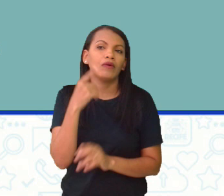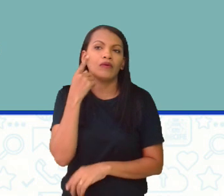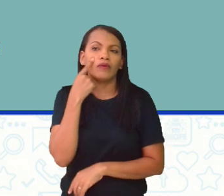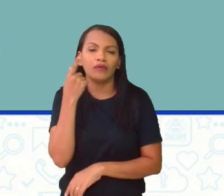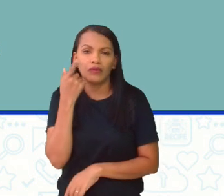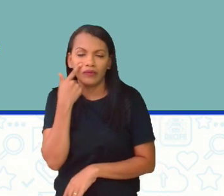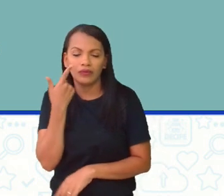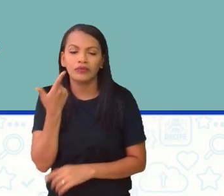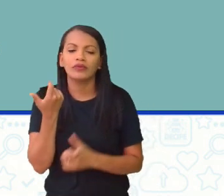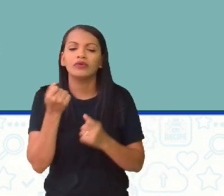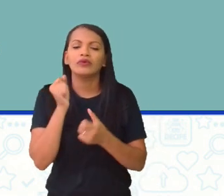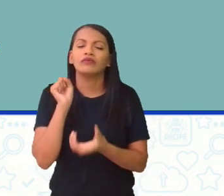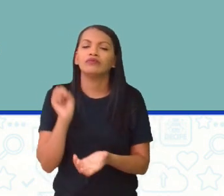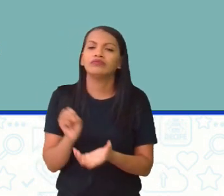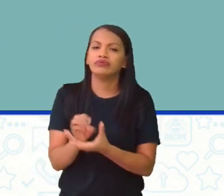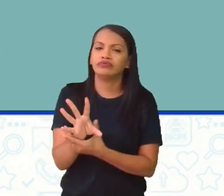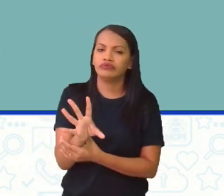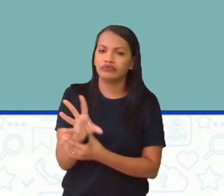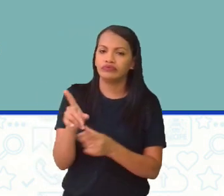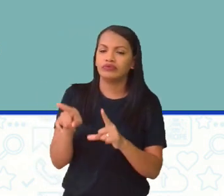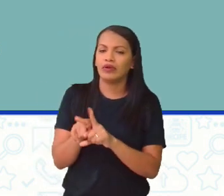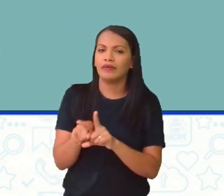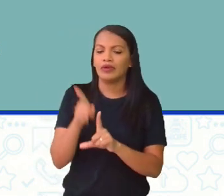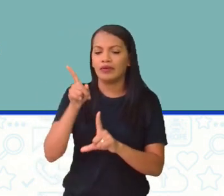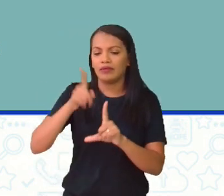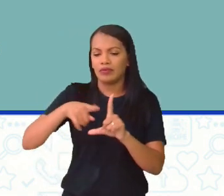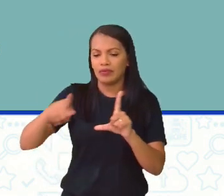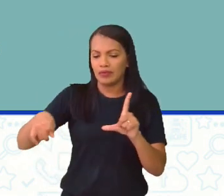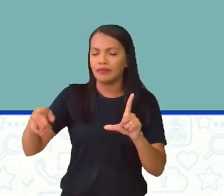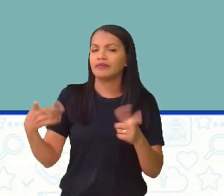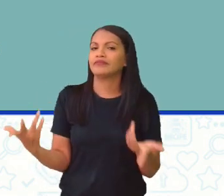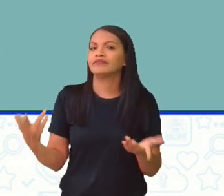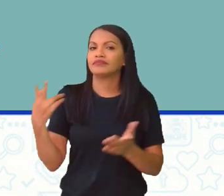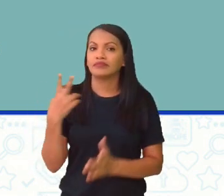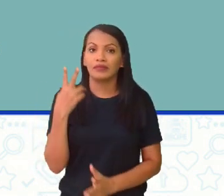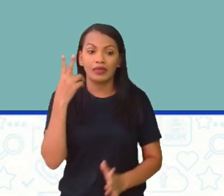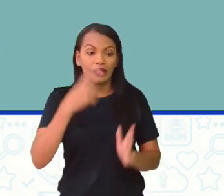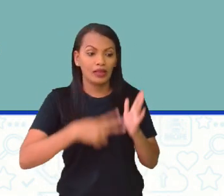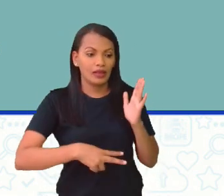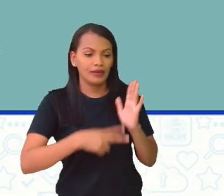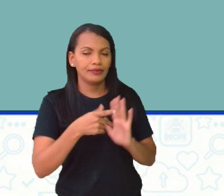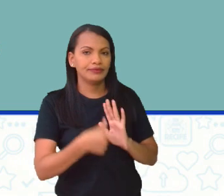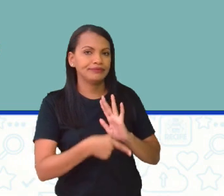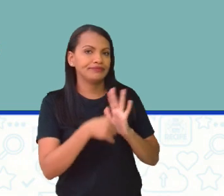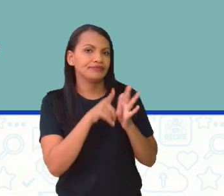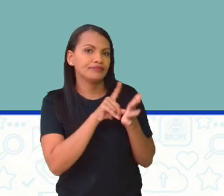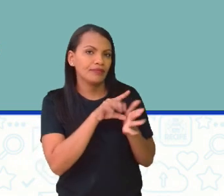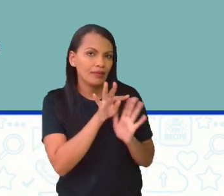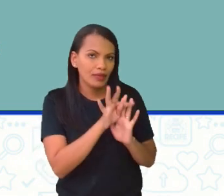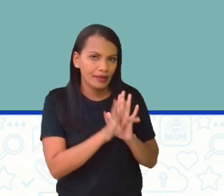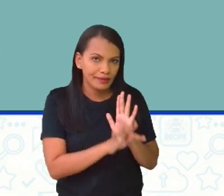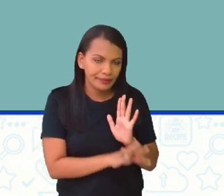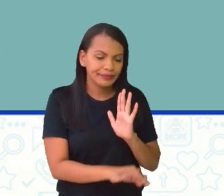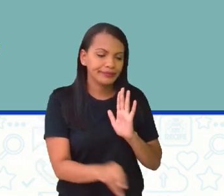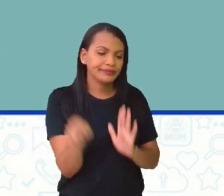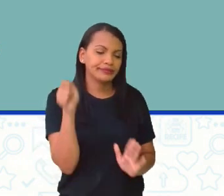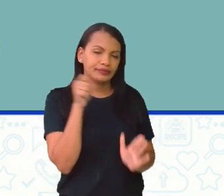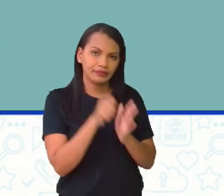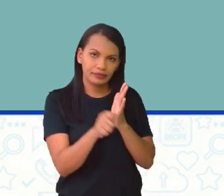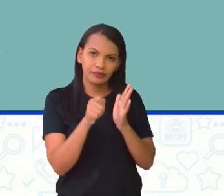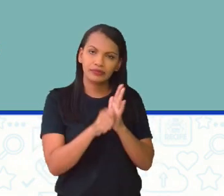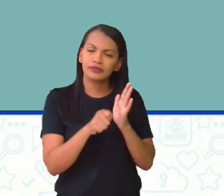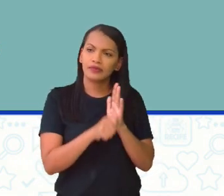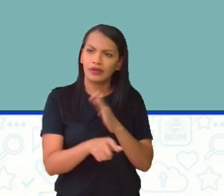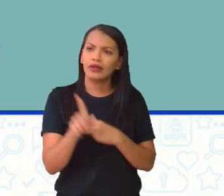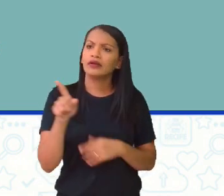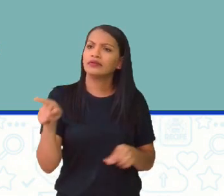show, gráfico e etc. Leitura prévia de textos e anotações